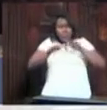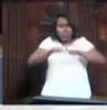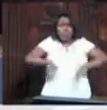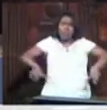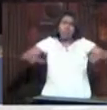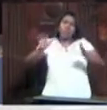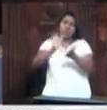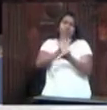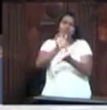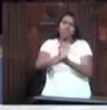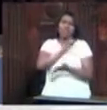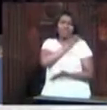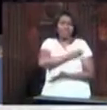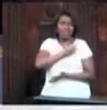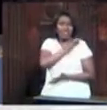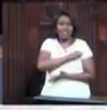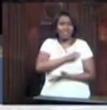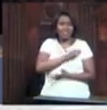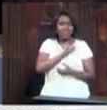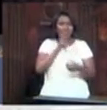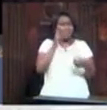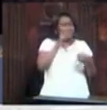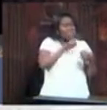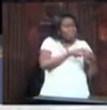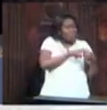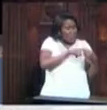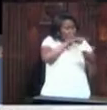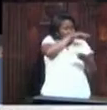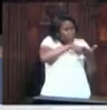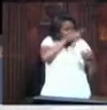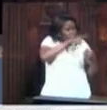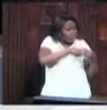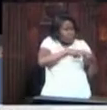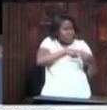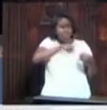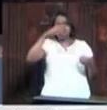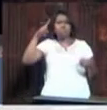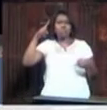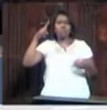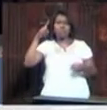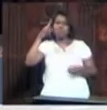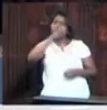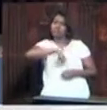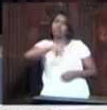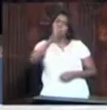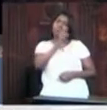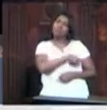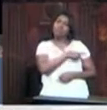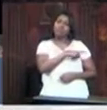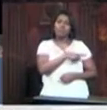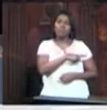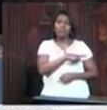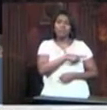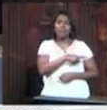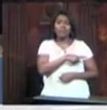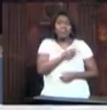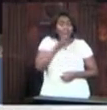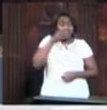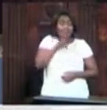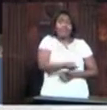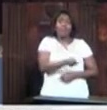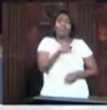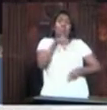Rio de Janeiro, rompendo com contratos extorsivos que penalizam a